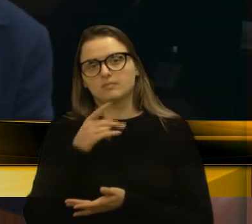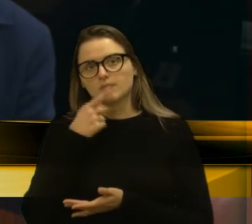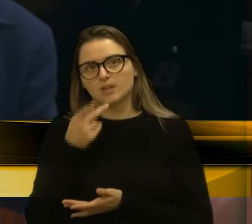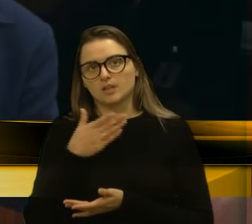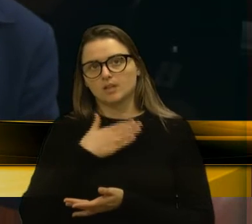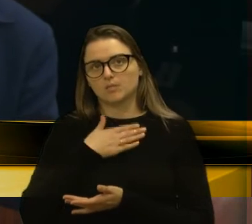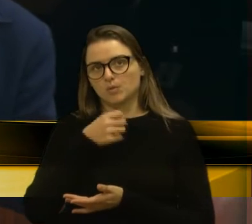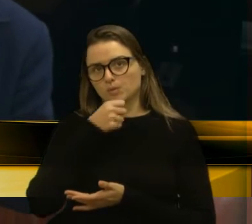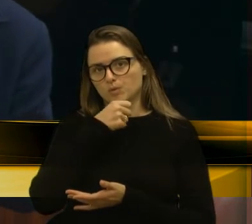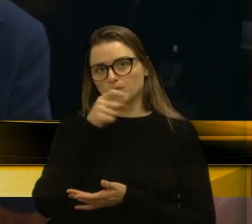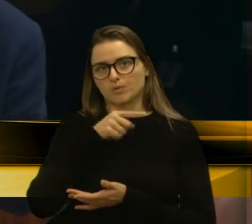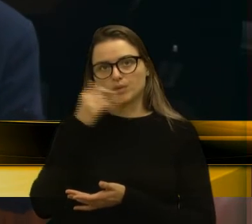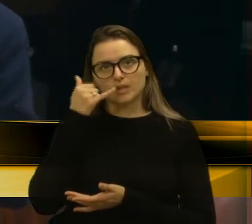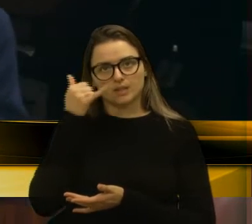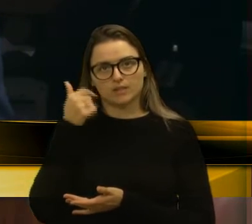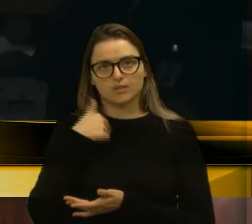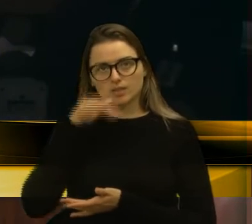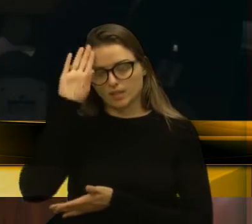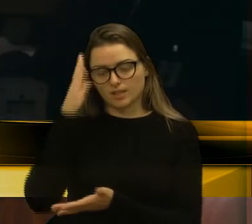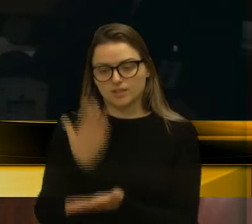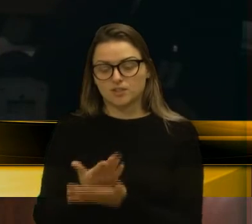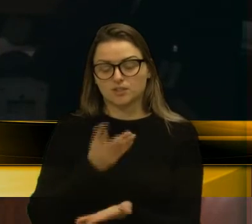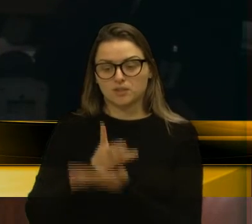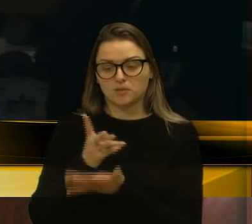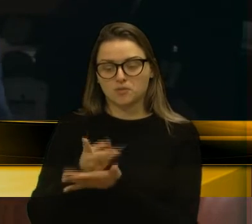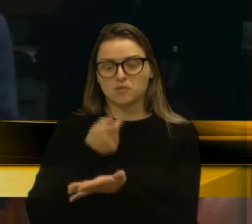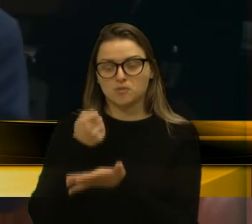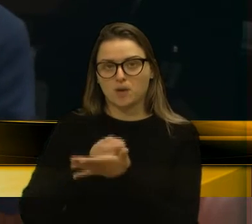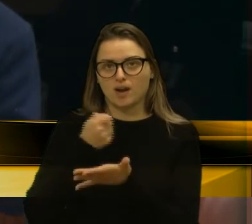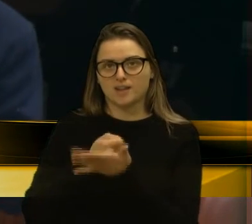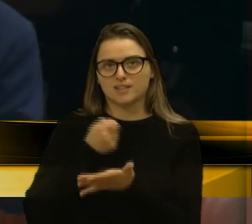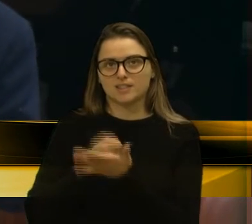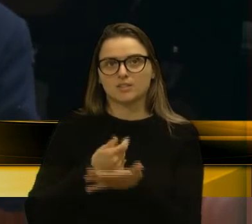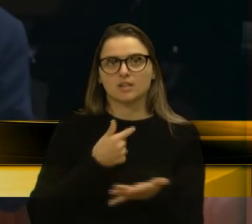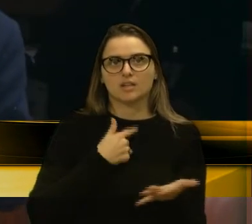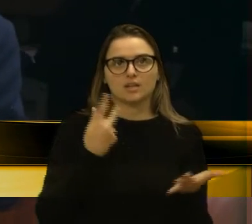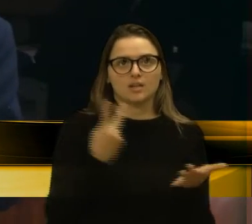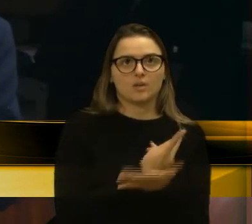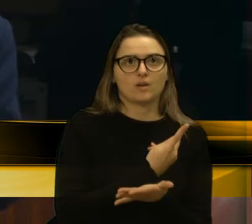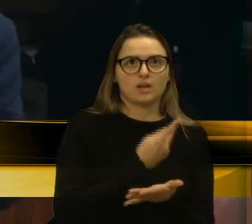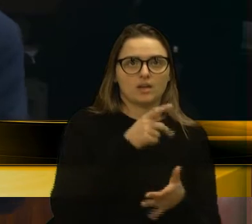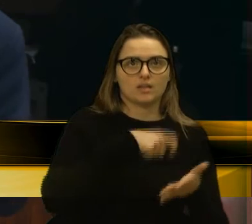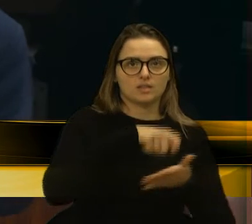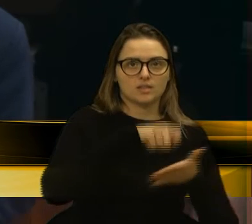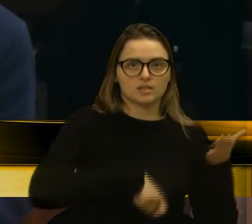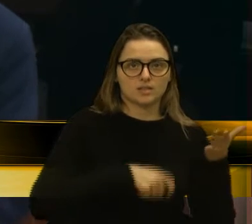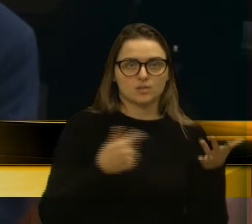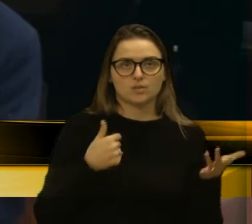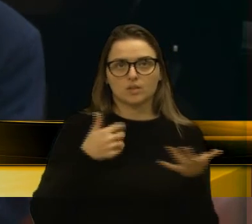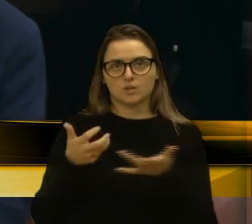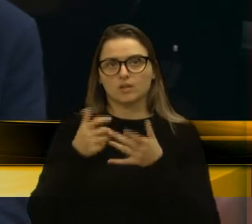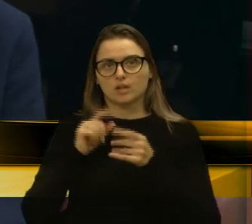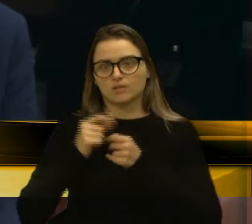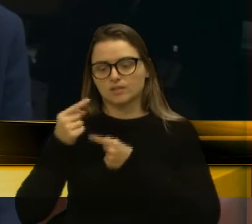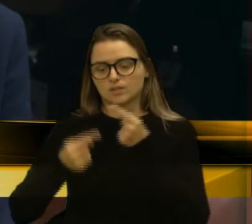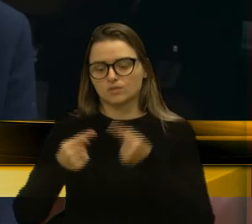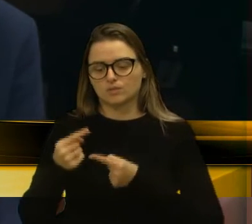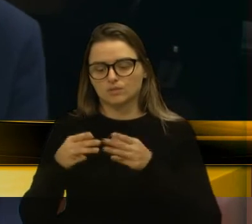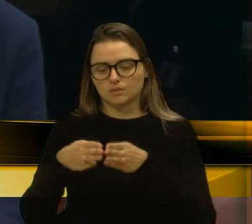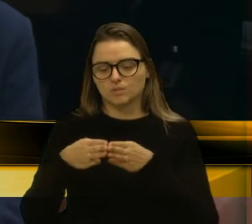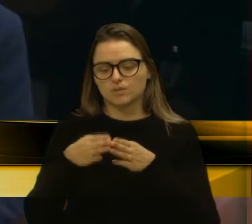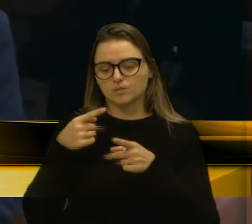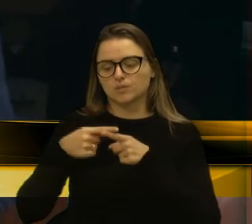é um telefone, acreditam e ficam insistindo. Me equivoquei na assinatura, tranquilo. Agora quero fazer o debate da moção para votar